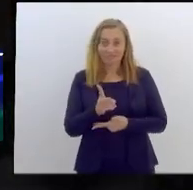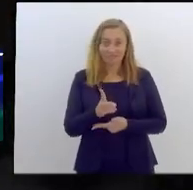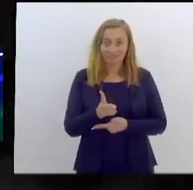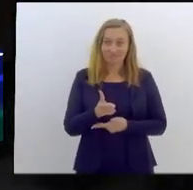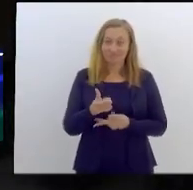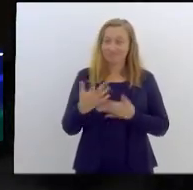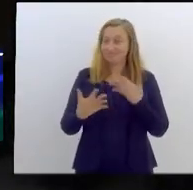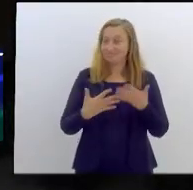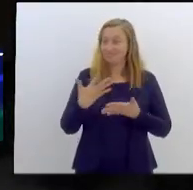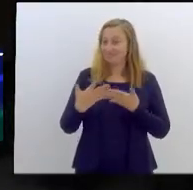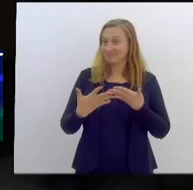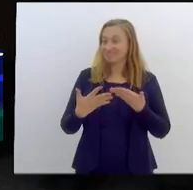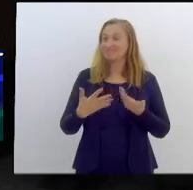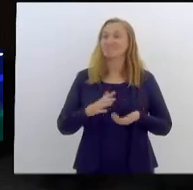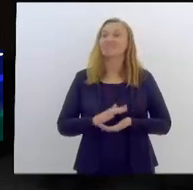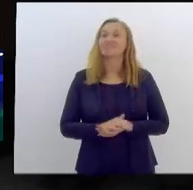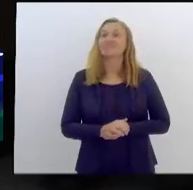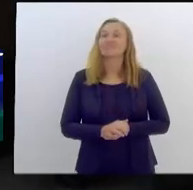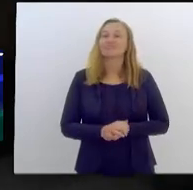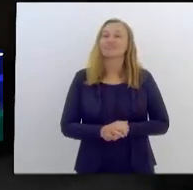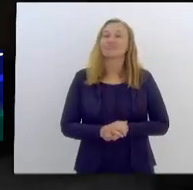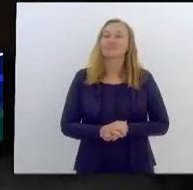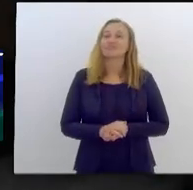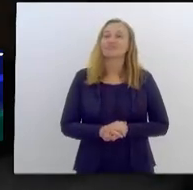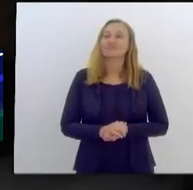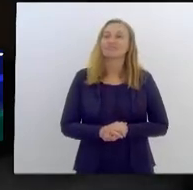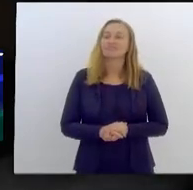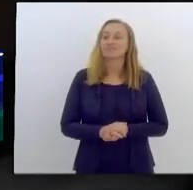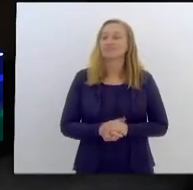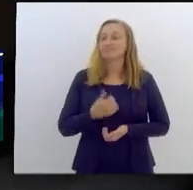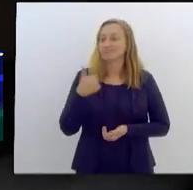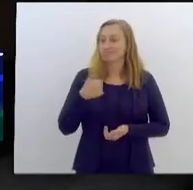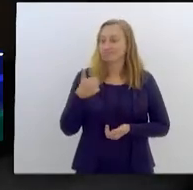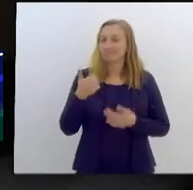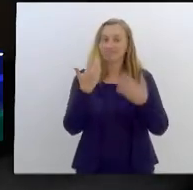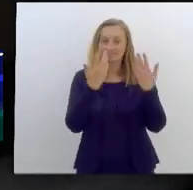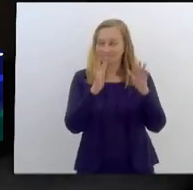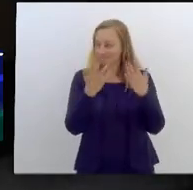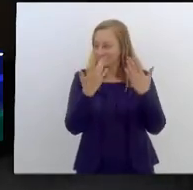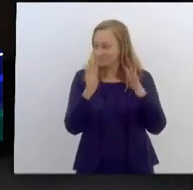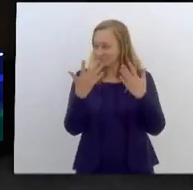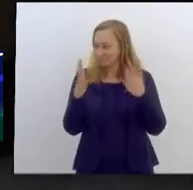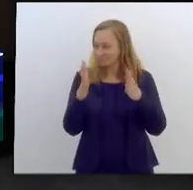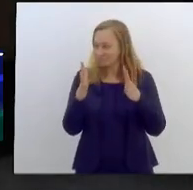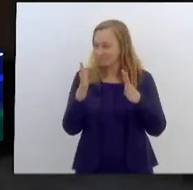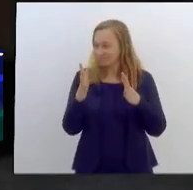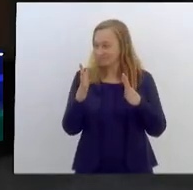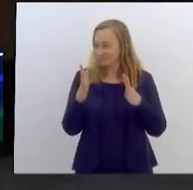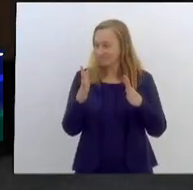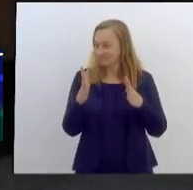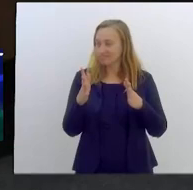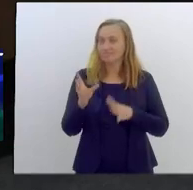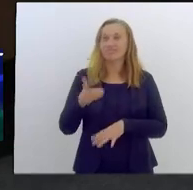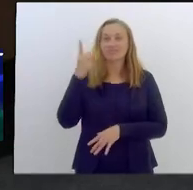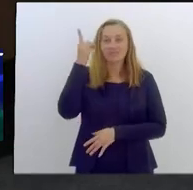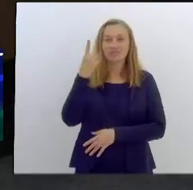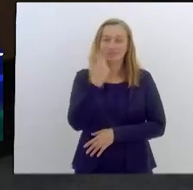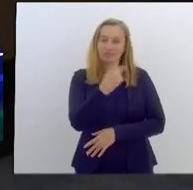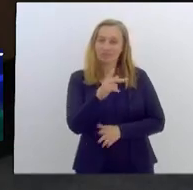bem disposta. E, primeiro, elogiar, Dani Monteiro, o teu projeto, né?